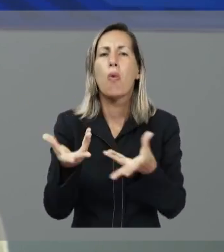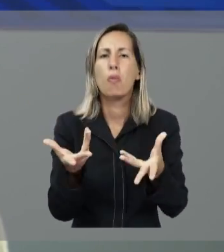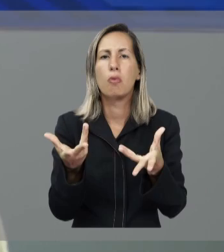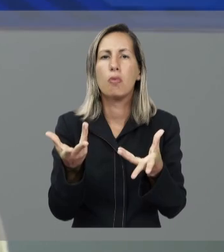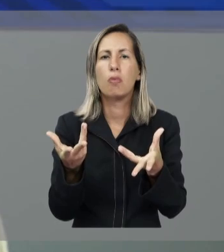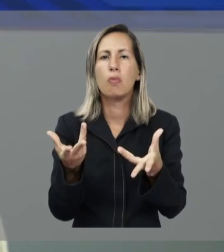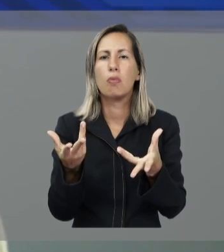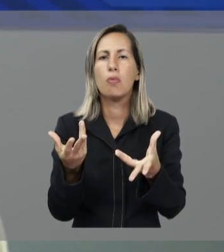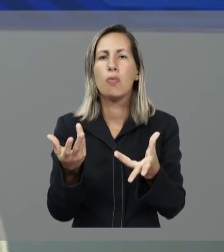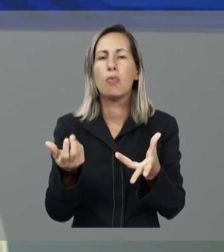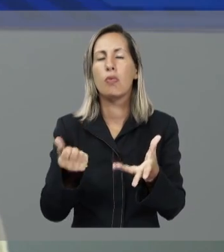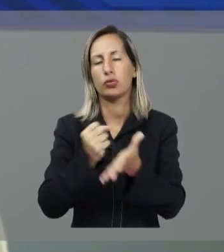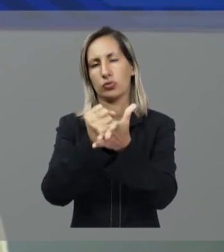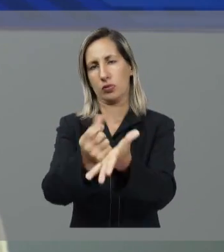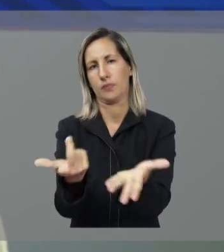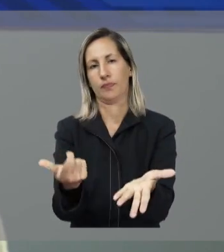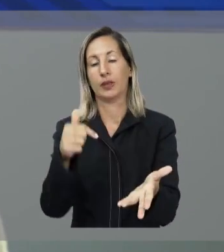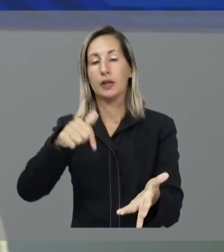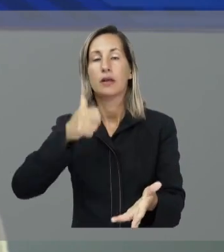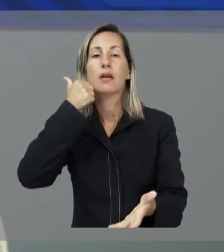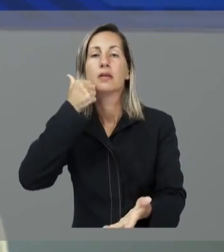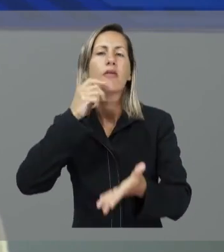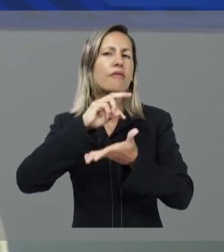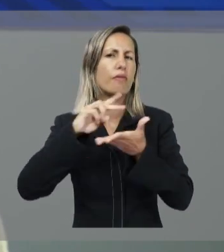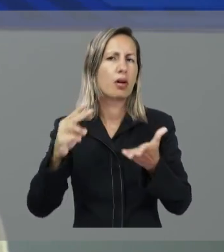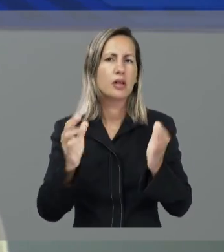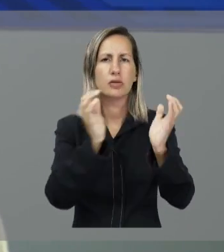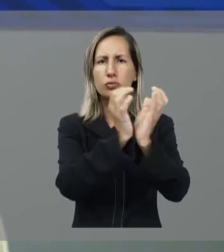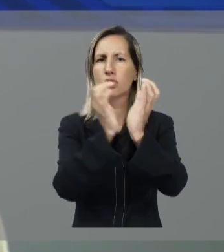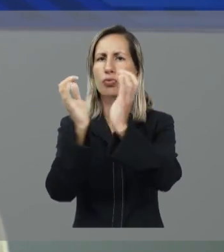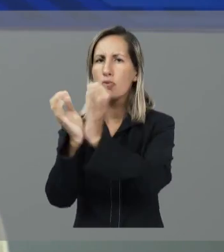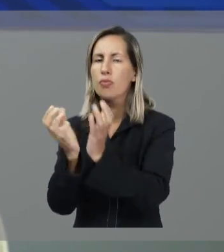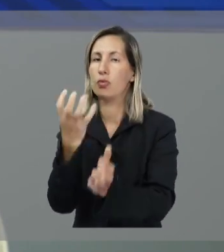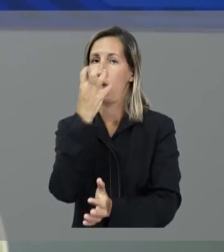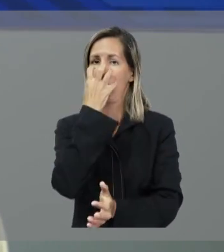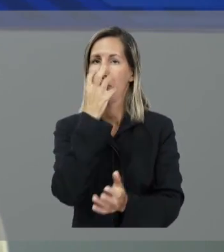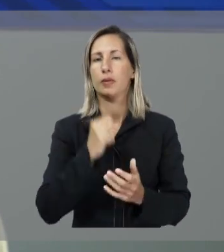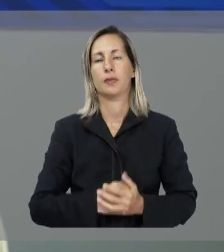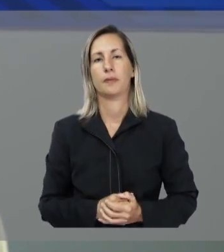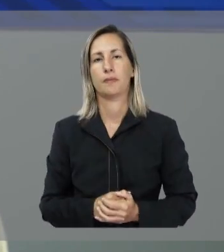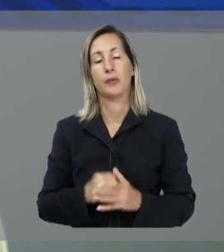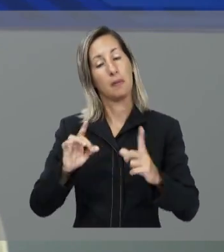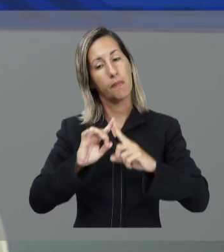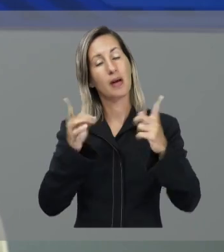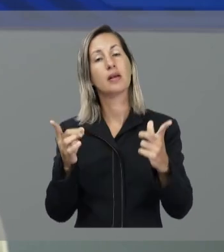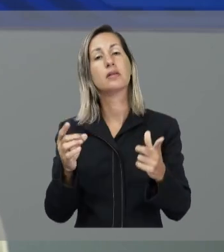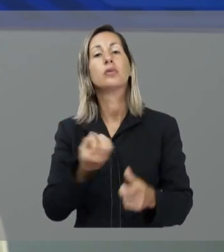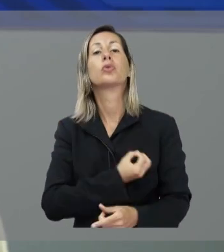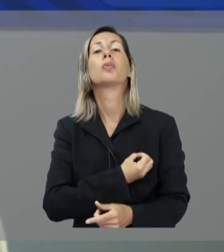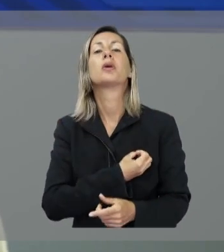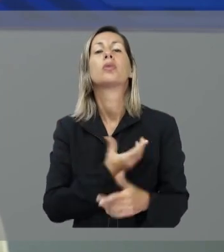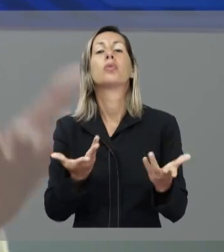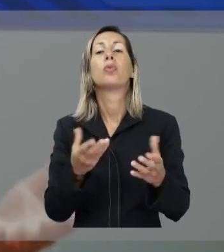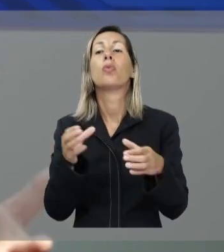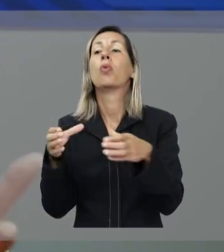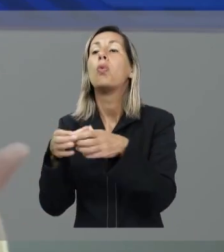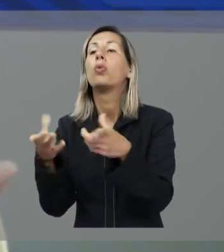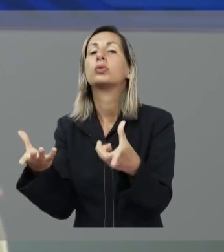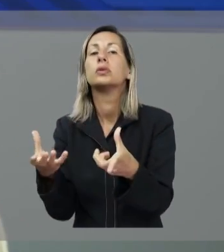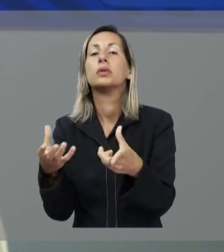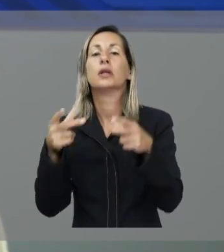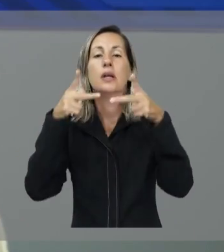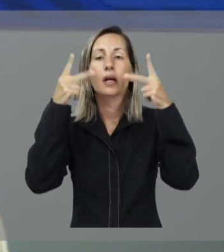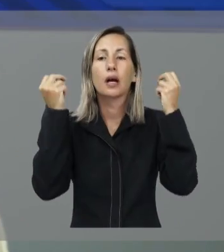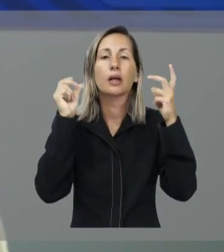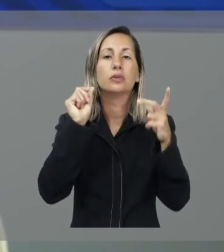estruturar ações? Então, aqui em Natal, vários grupos trabalham com animais. Mas quantos animais temos? Onde estão os cães? Onde estão